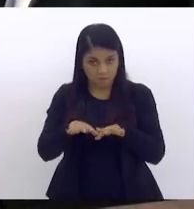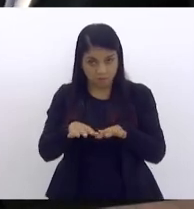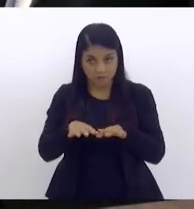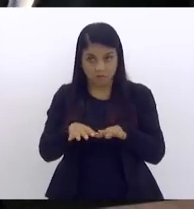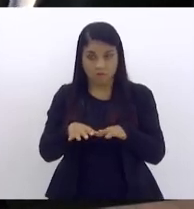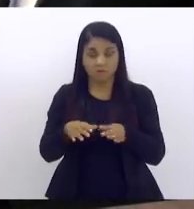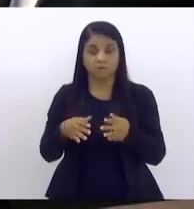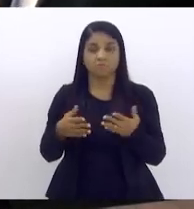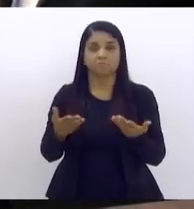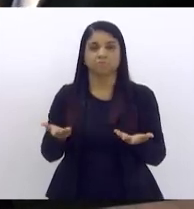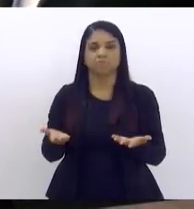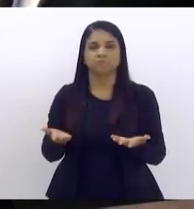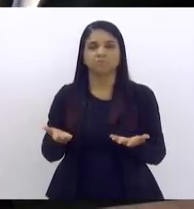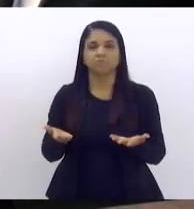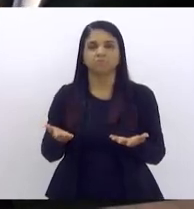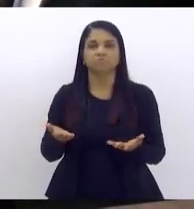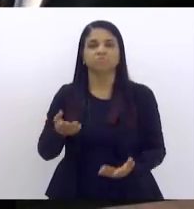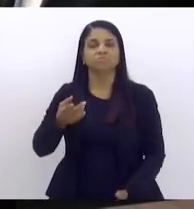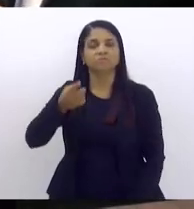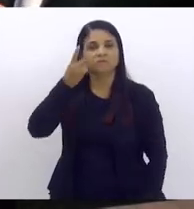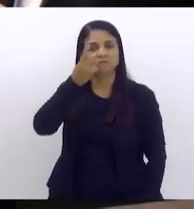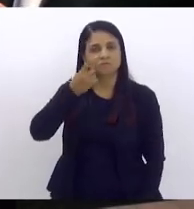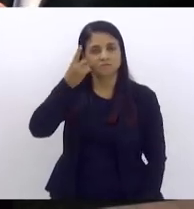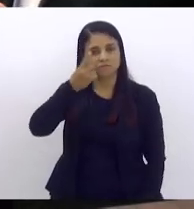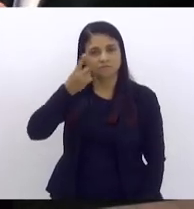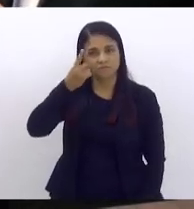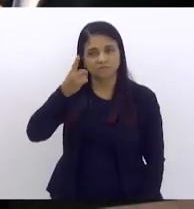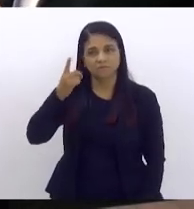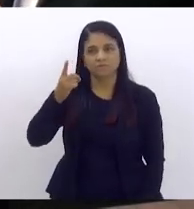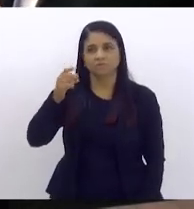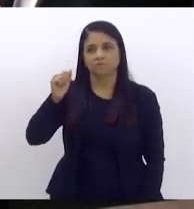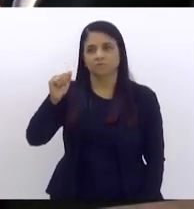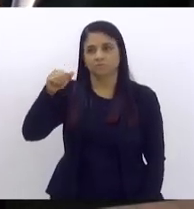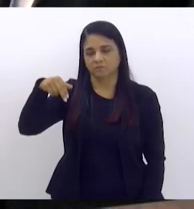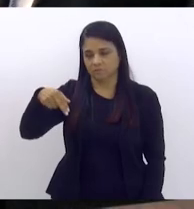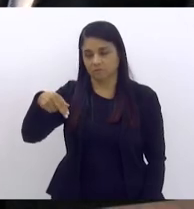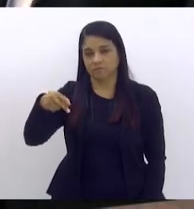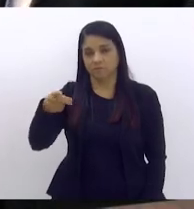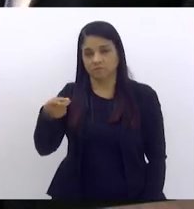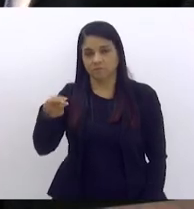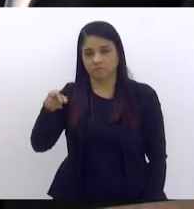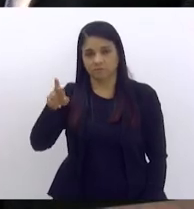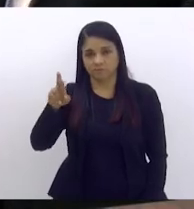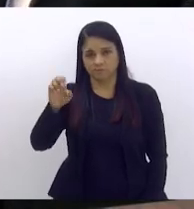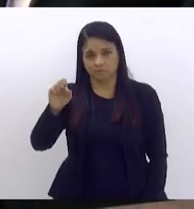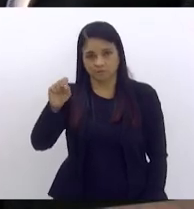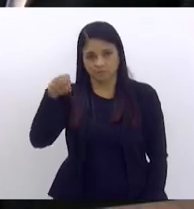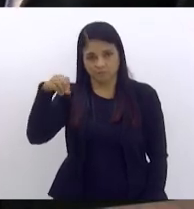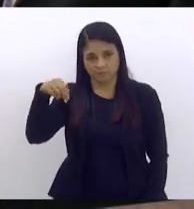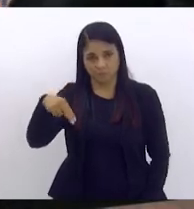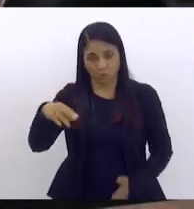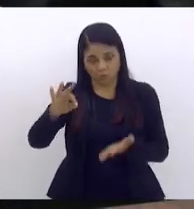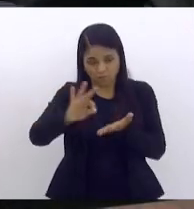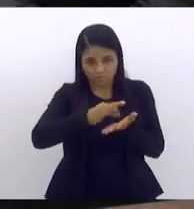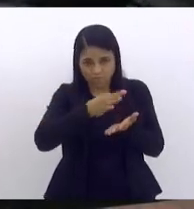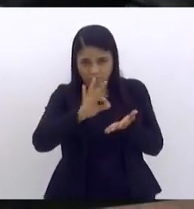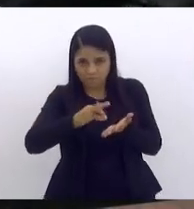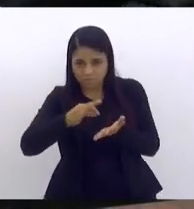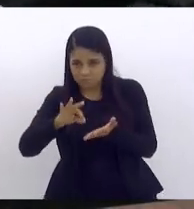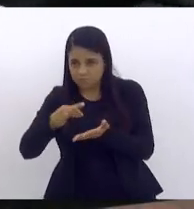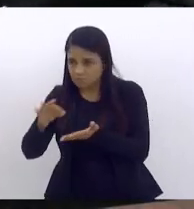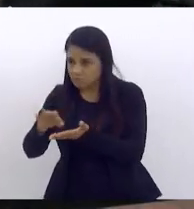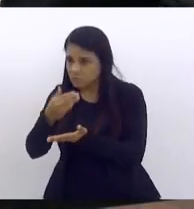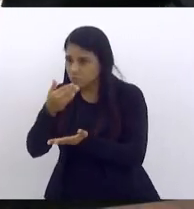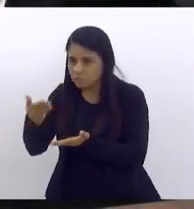nosso querido deputado acabou de estar colhendo assinaturas